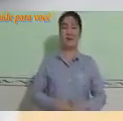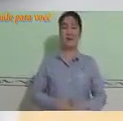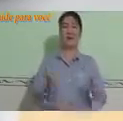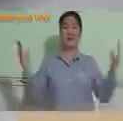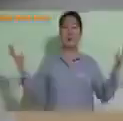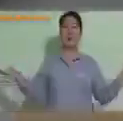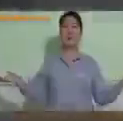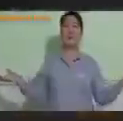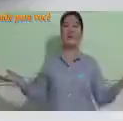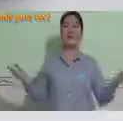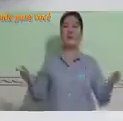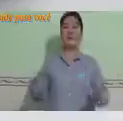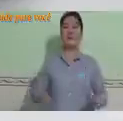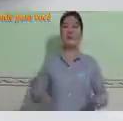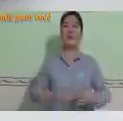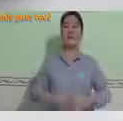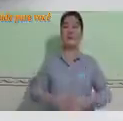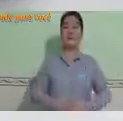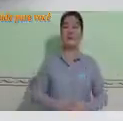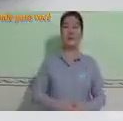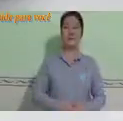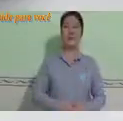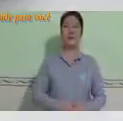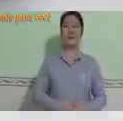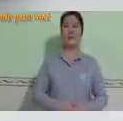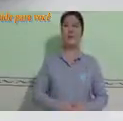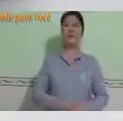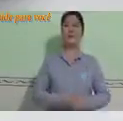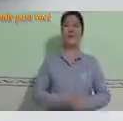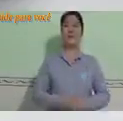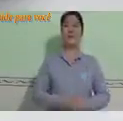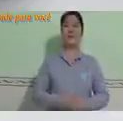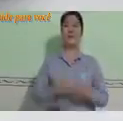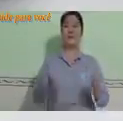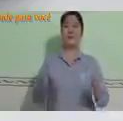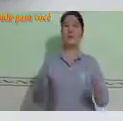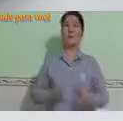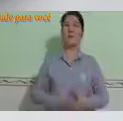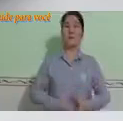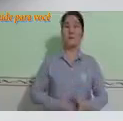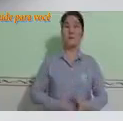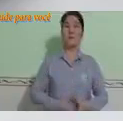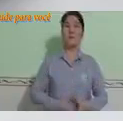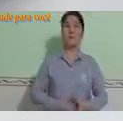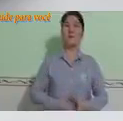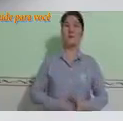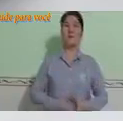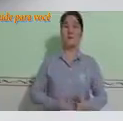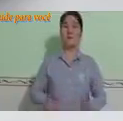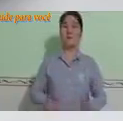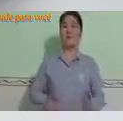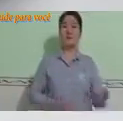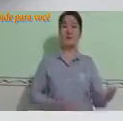Em caso de vômito ou diarreia, deve-se observar a quantidade de líquidos perdidas e tomar o Zoro caseiro na mesma proporção após